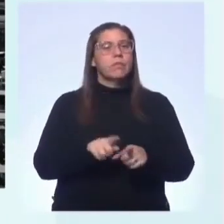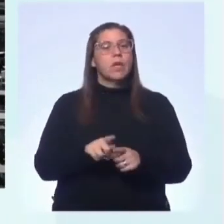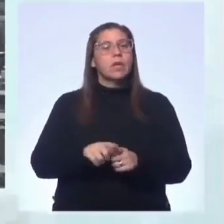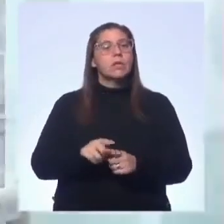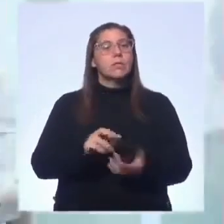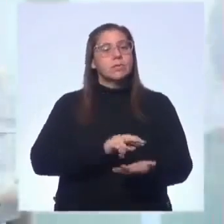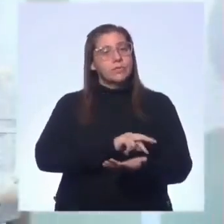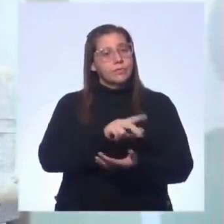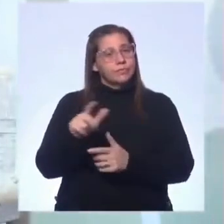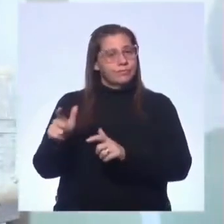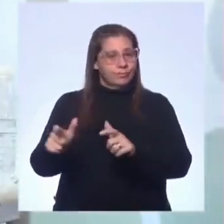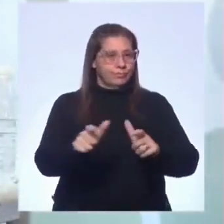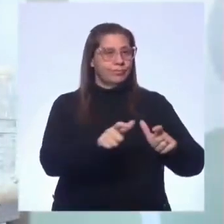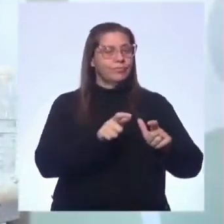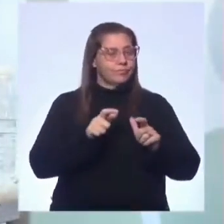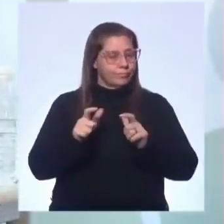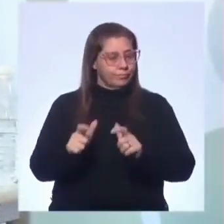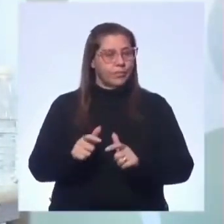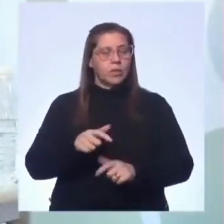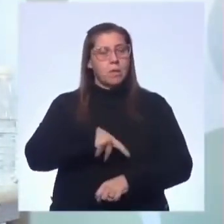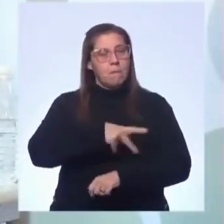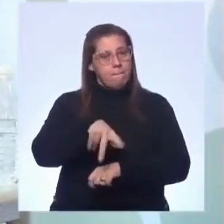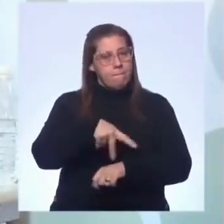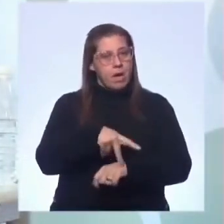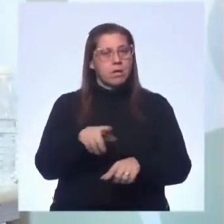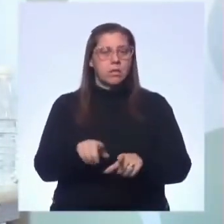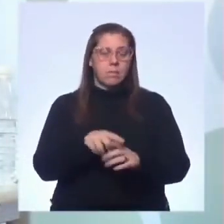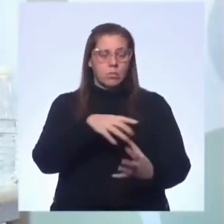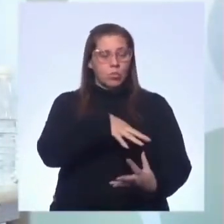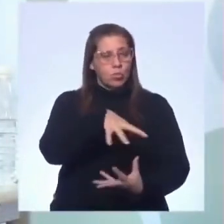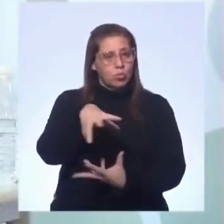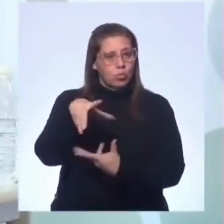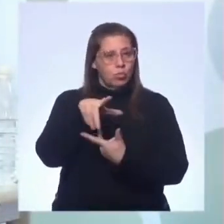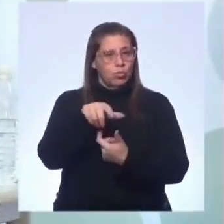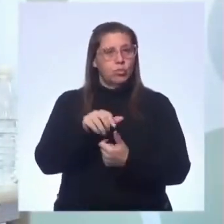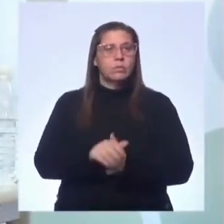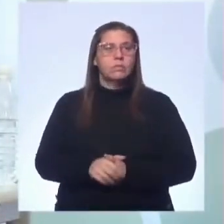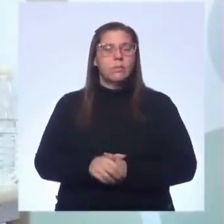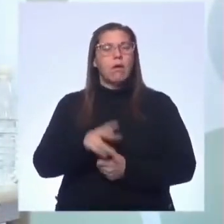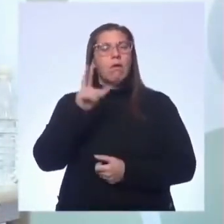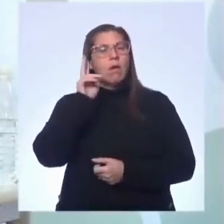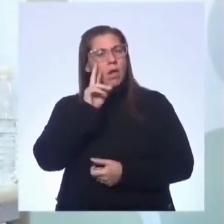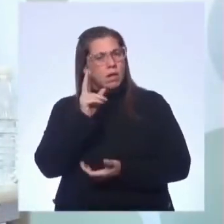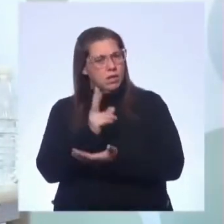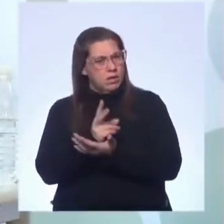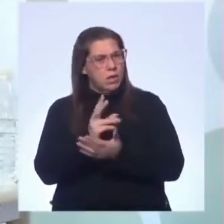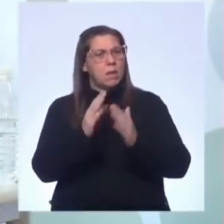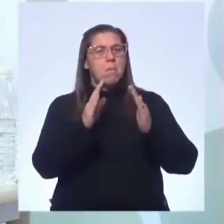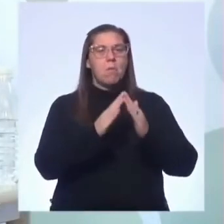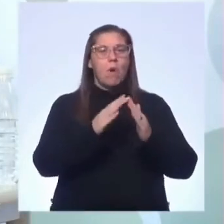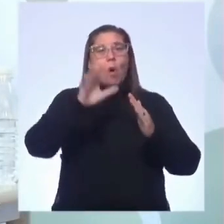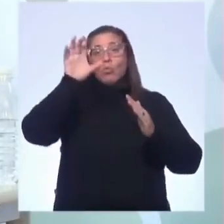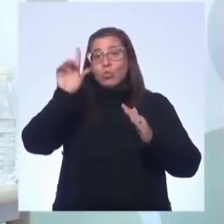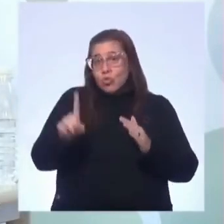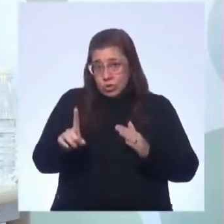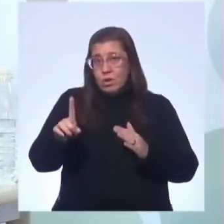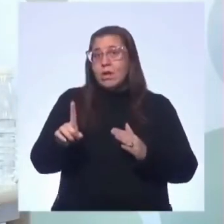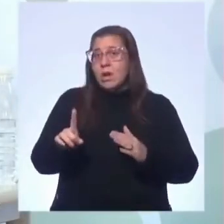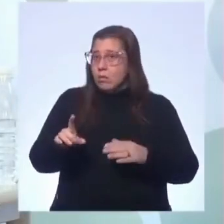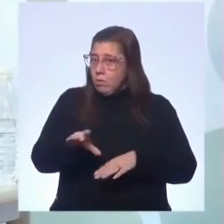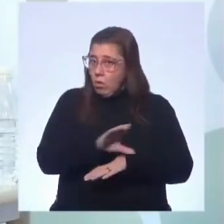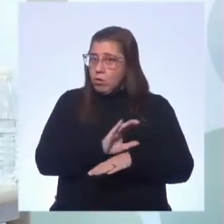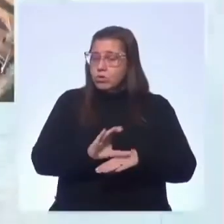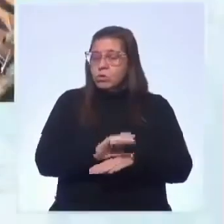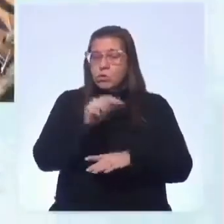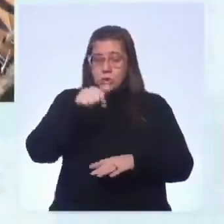outros grandes centros de outros países no mundo, né? E sempre lembrando que a moradia é um direito constitucional aqui no